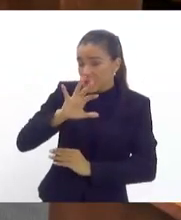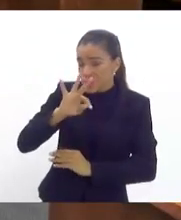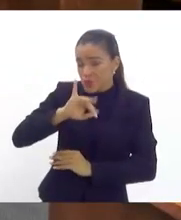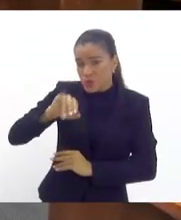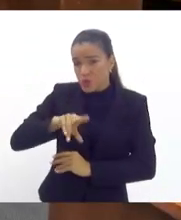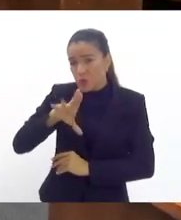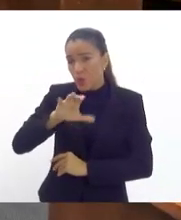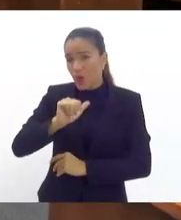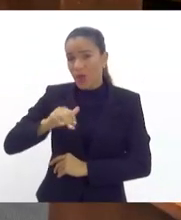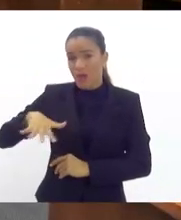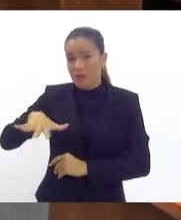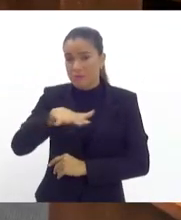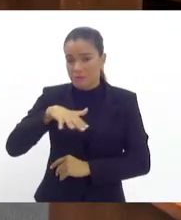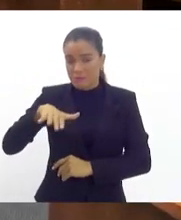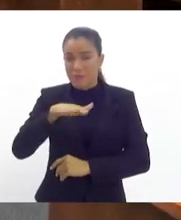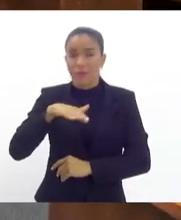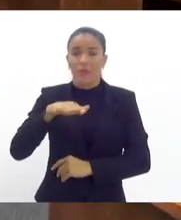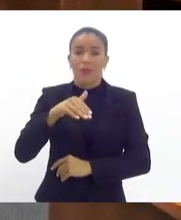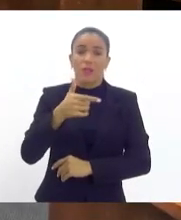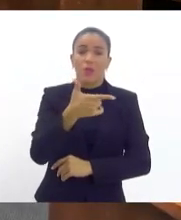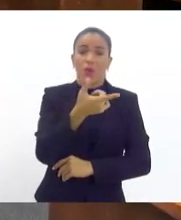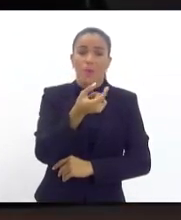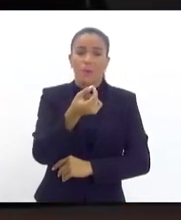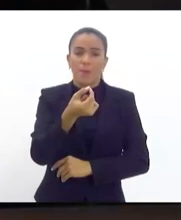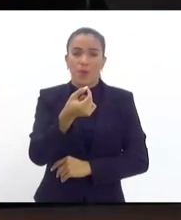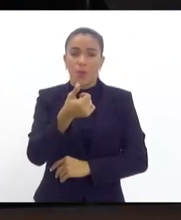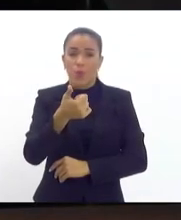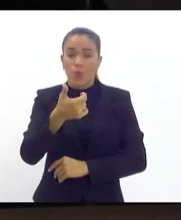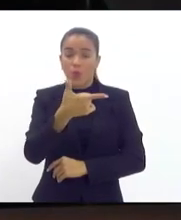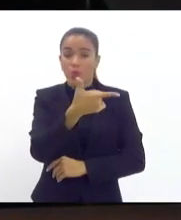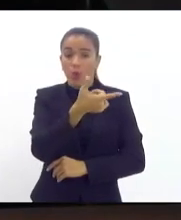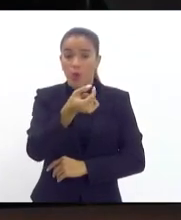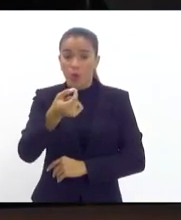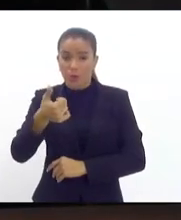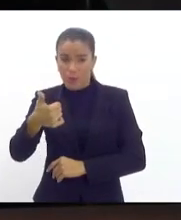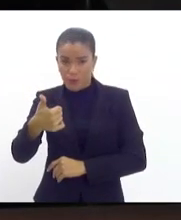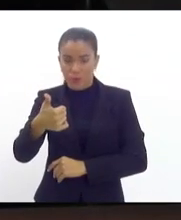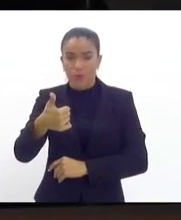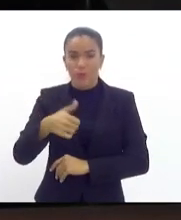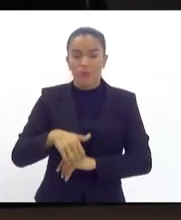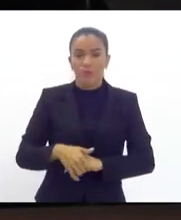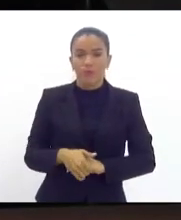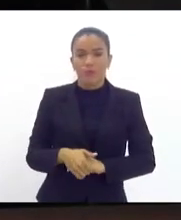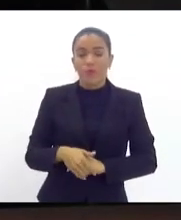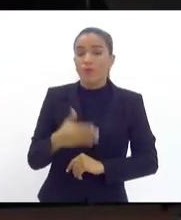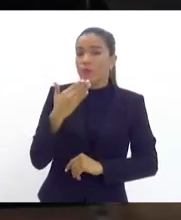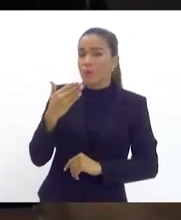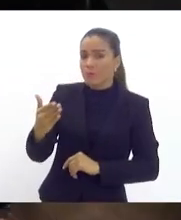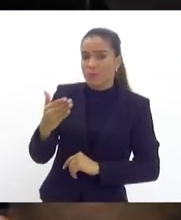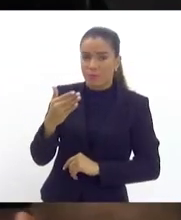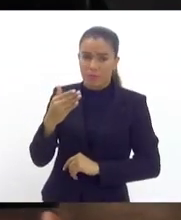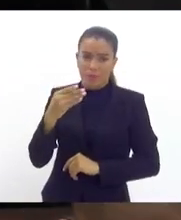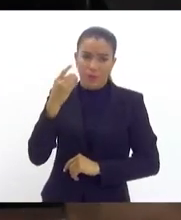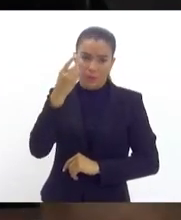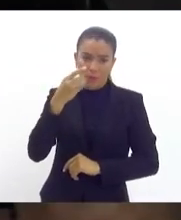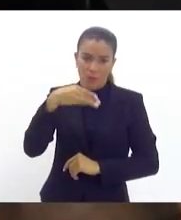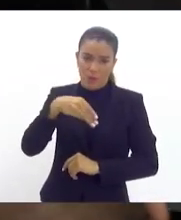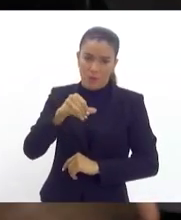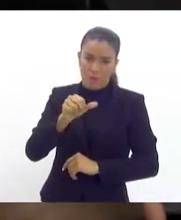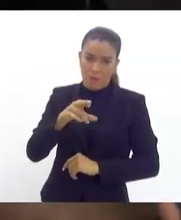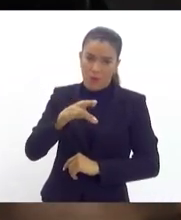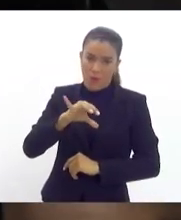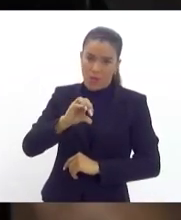né na Rua Marquês de Valença desde 2001 e pediu o deputado Márcio Alberto para falar agora porque